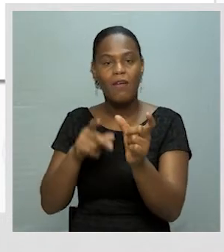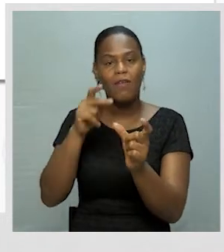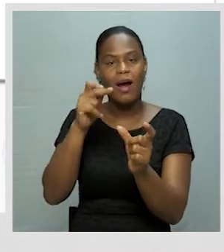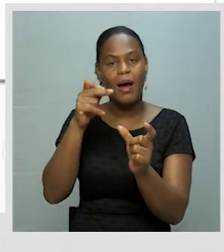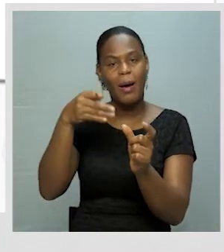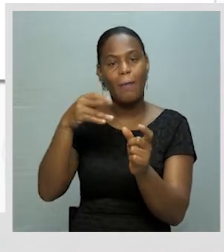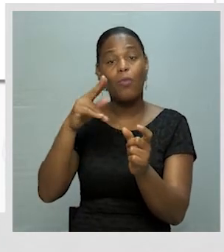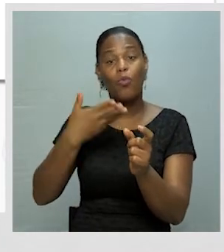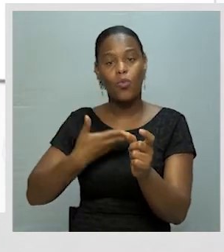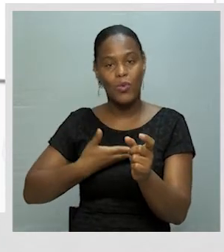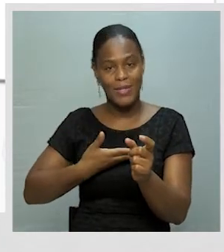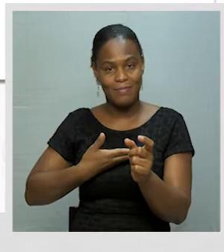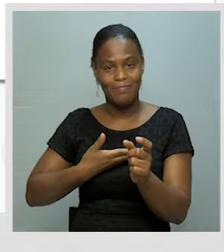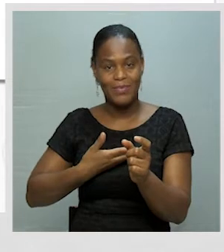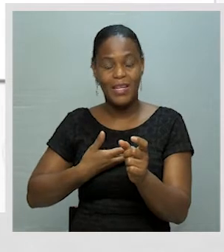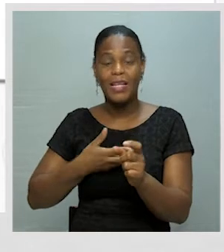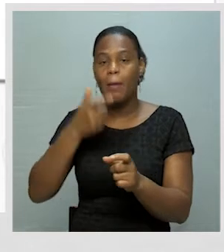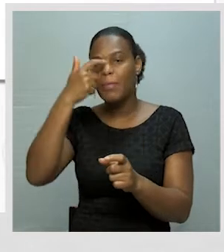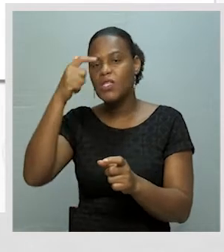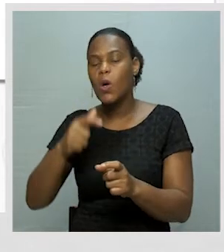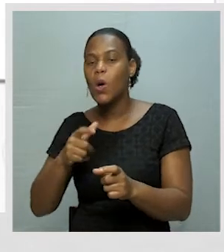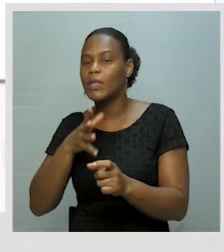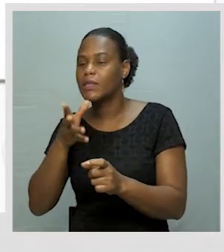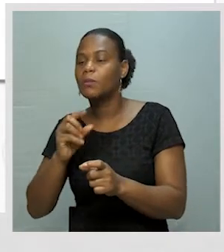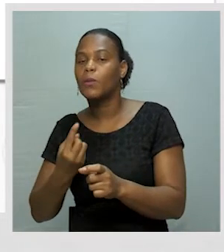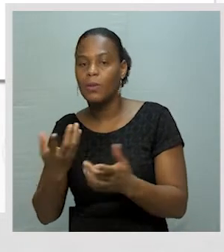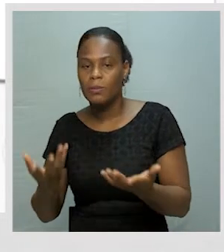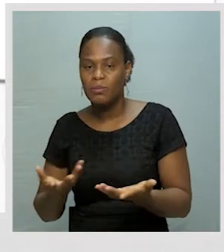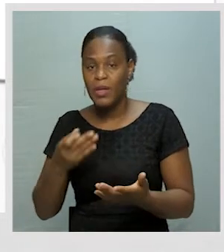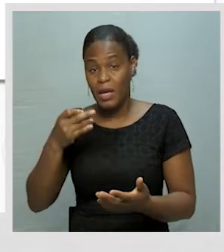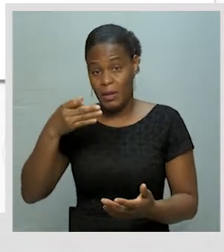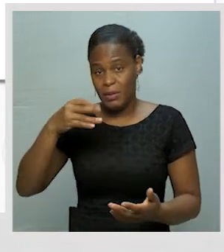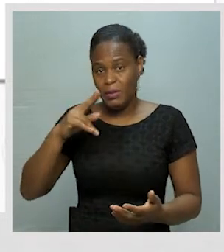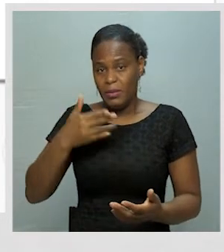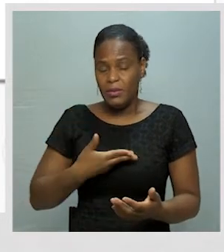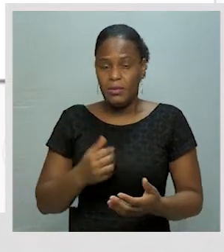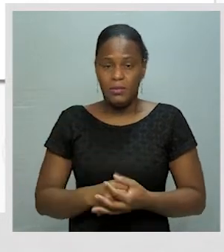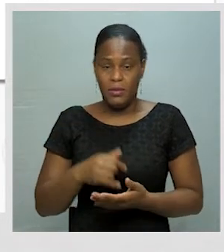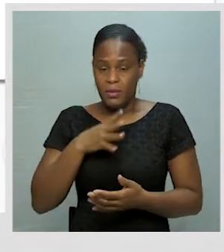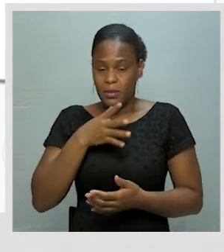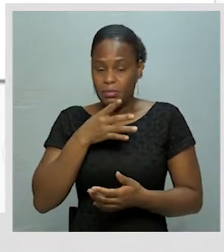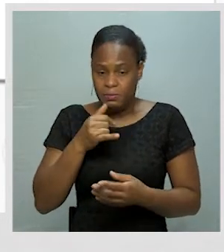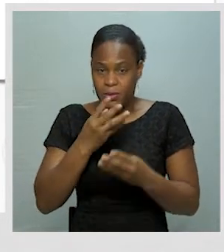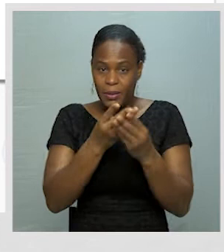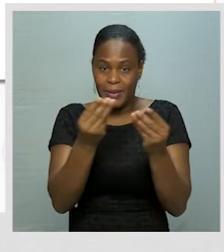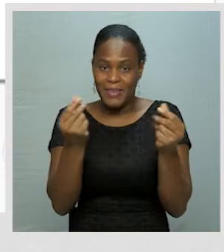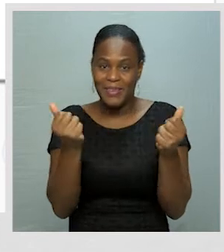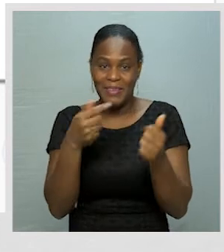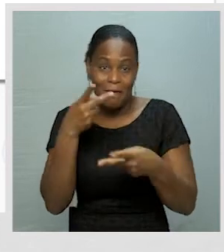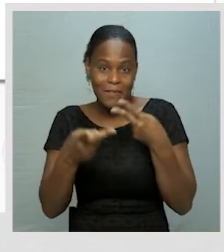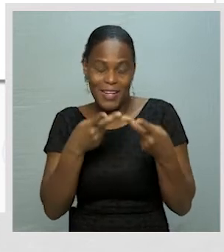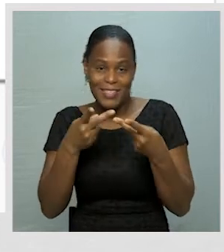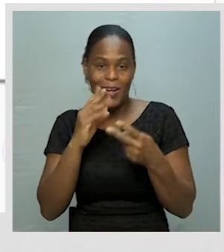que significa citado por. Exemplo aqui. Este instrumento de avaliação do desempenho dos alunos